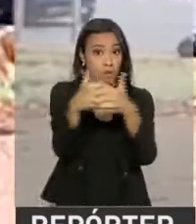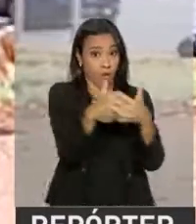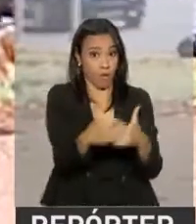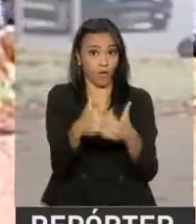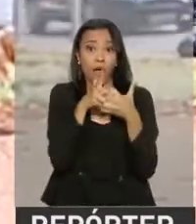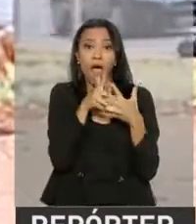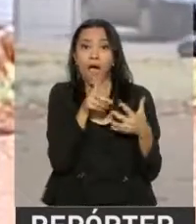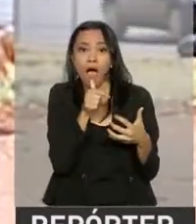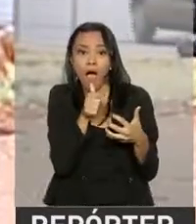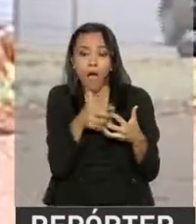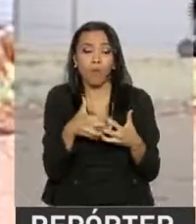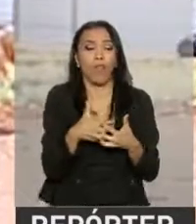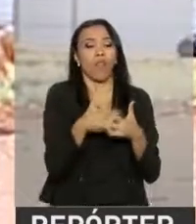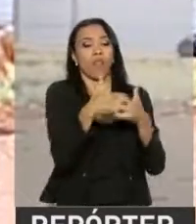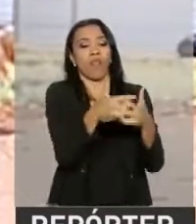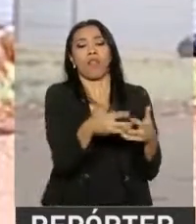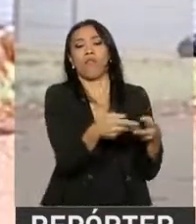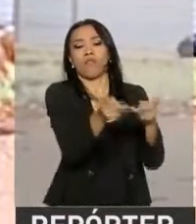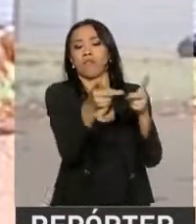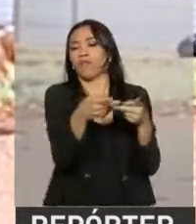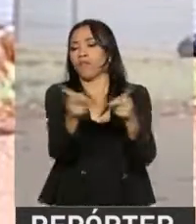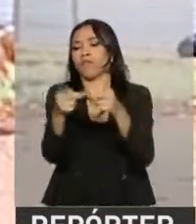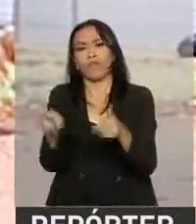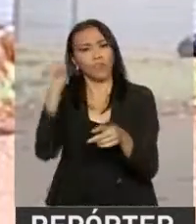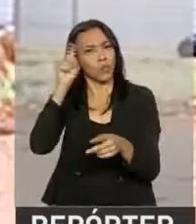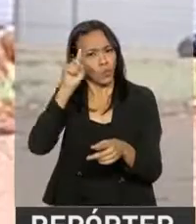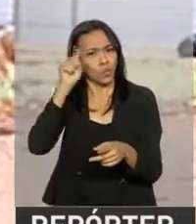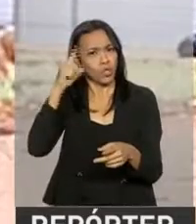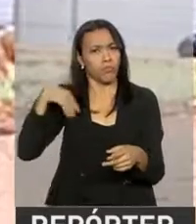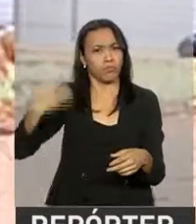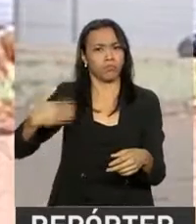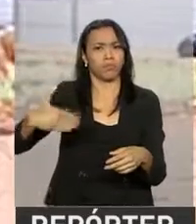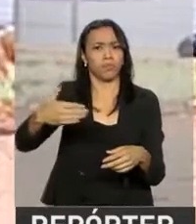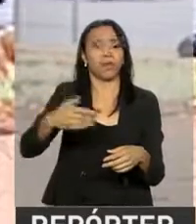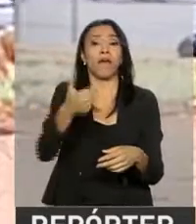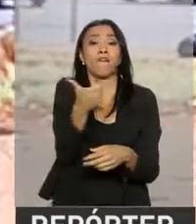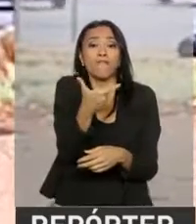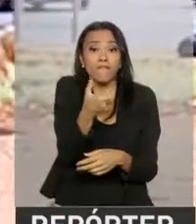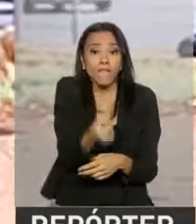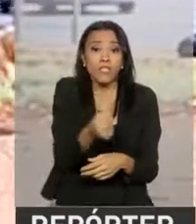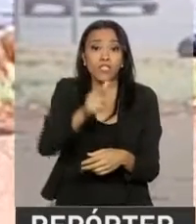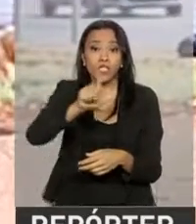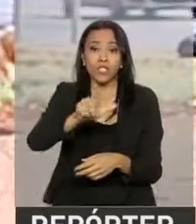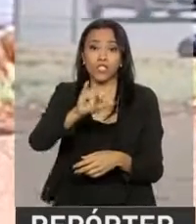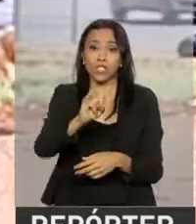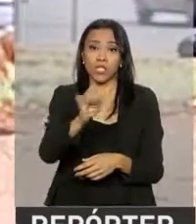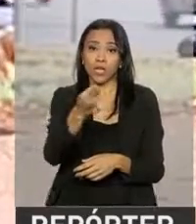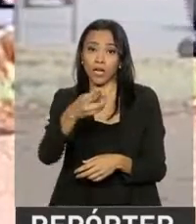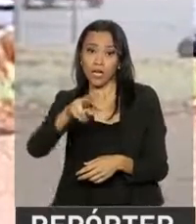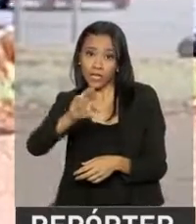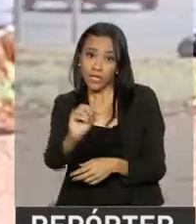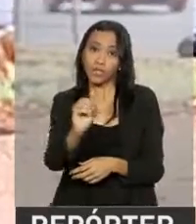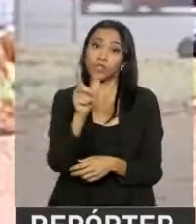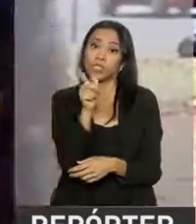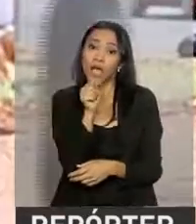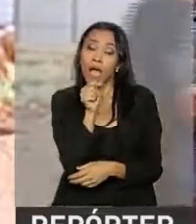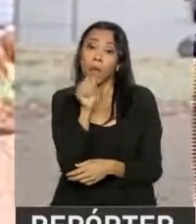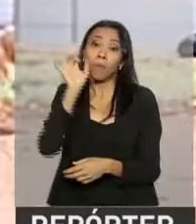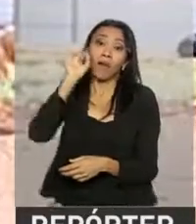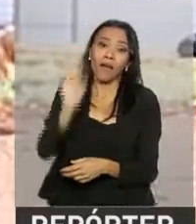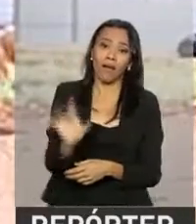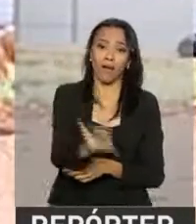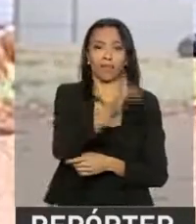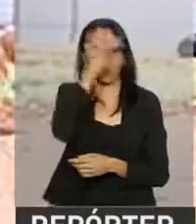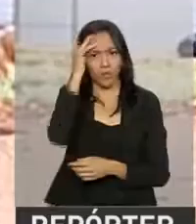distribuição de água potável, ela é diária e disponibiliza aí 20 litros de água por pessoa por mês.